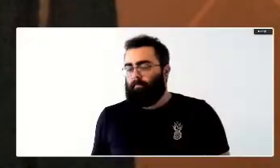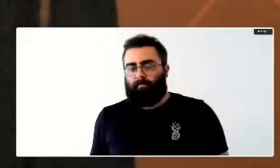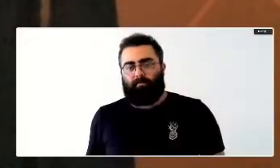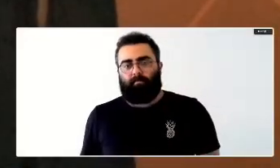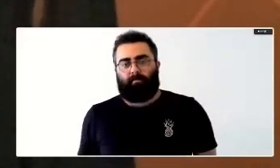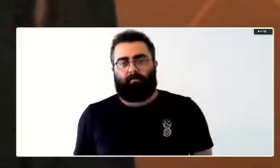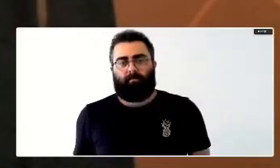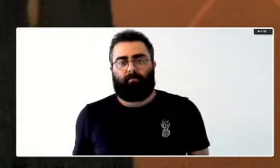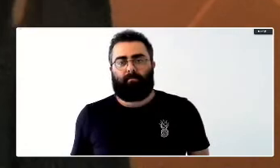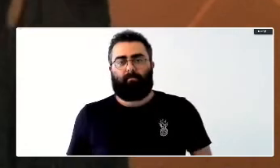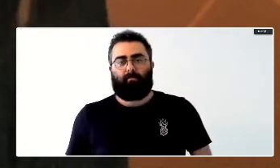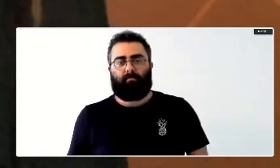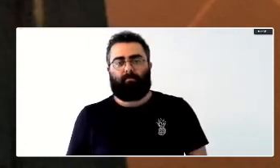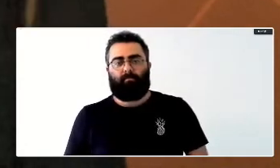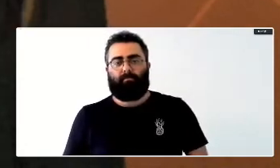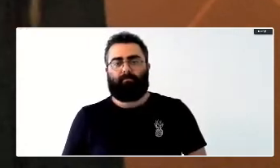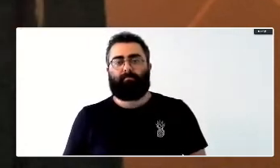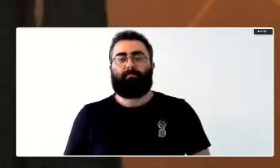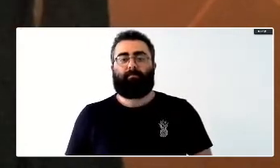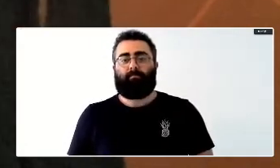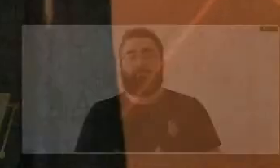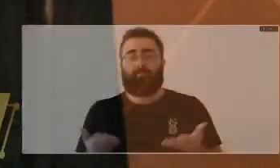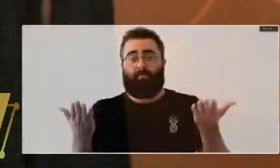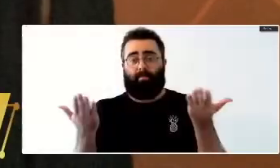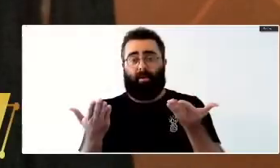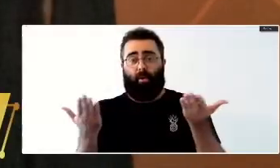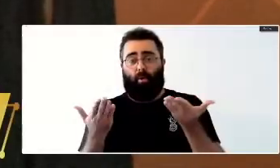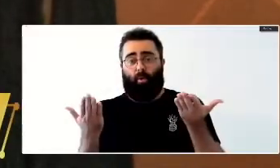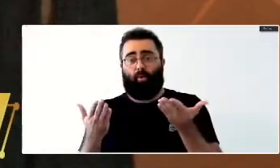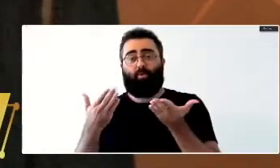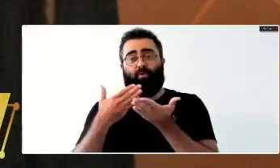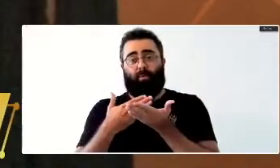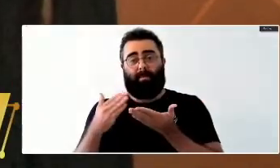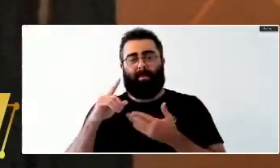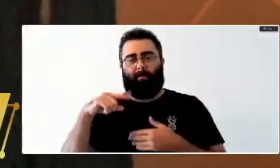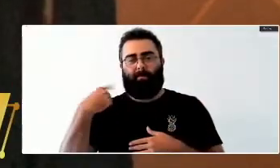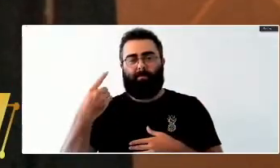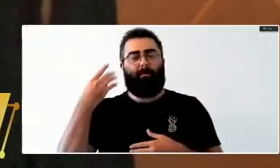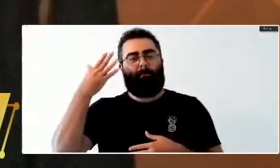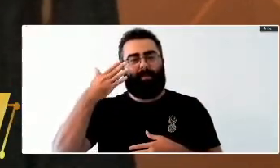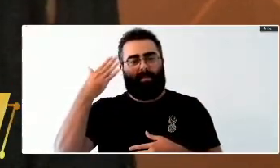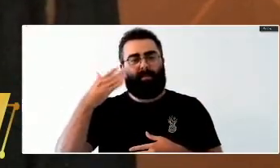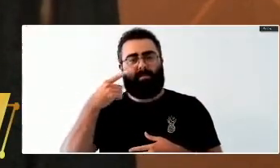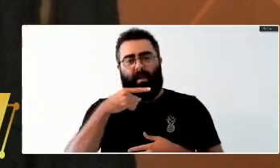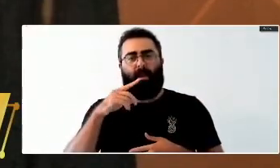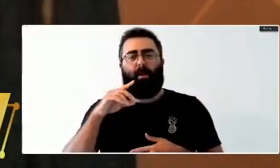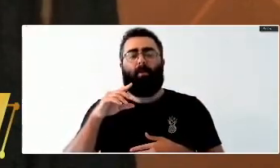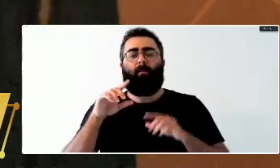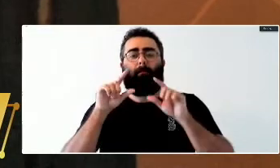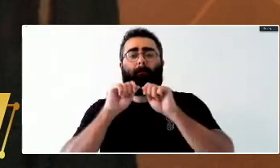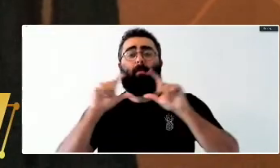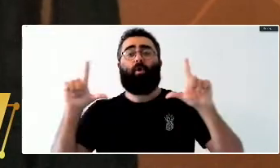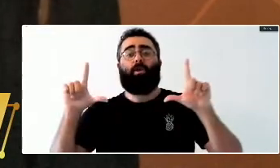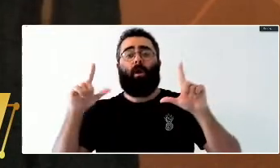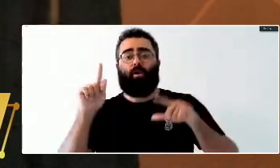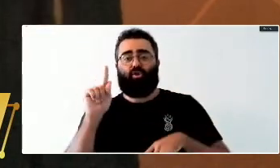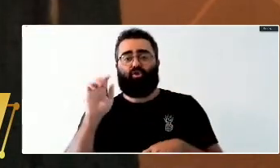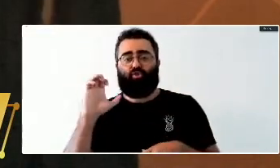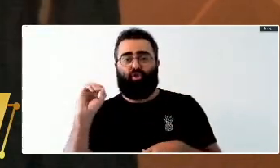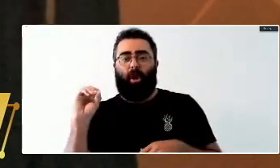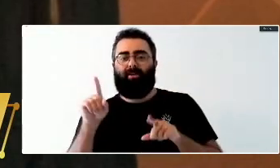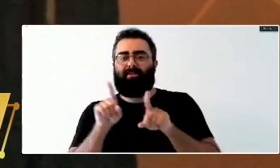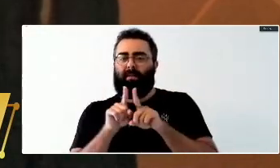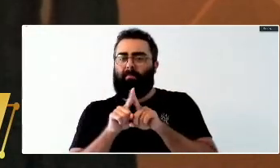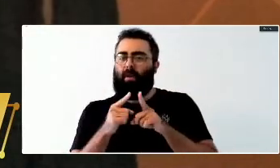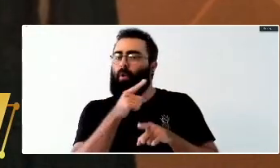Vamos à nossa próxima palestra com o tema Portal Geo e suas aplicações. Nessa palestra, teremos